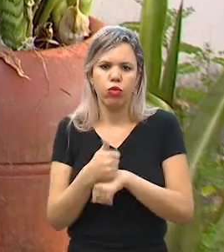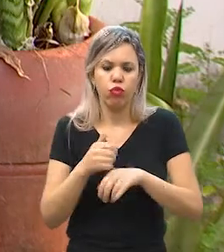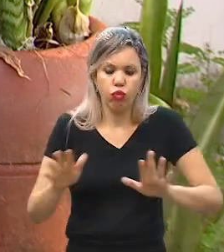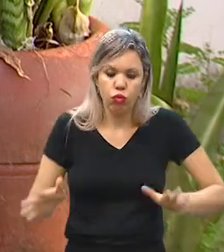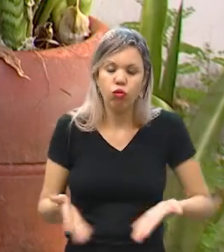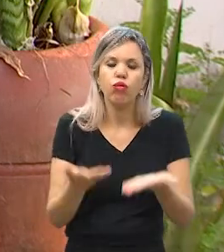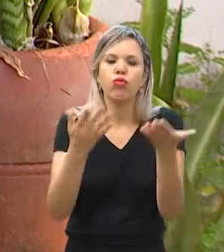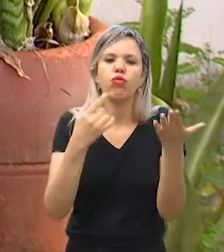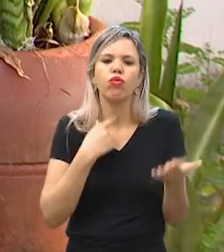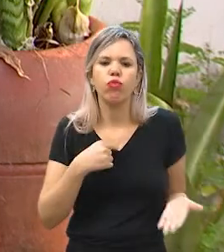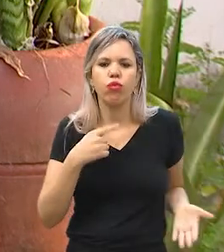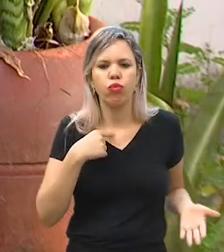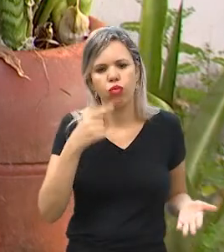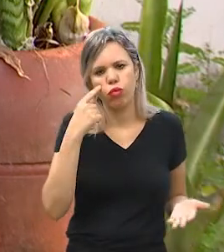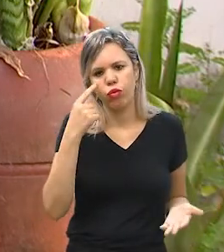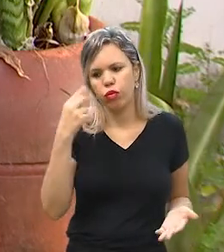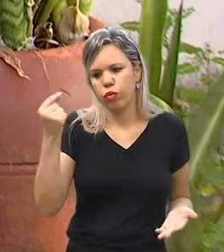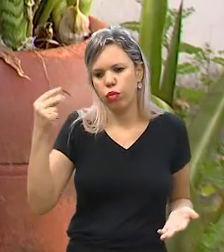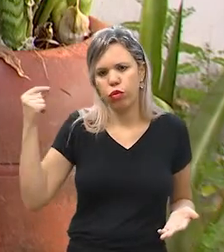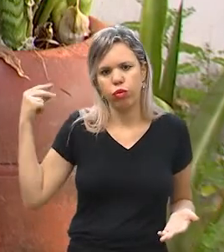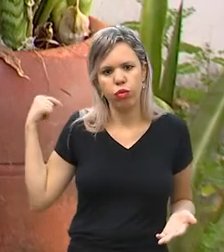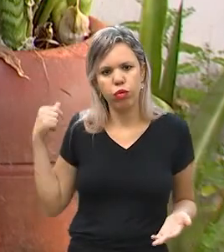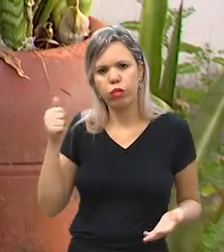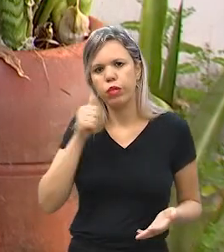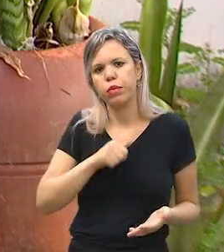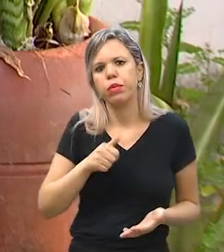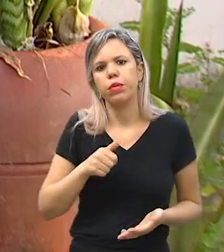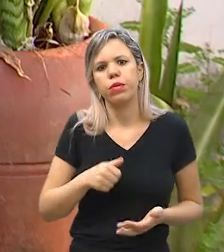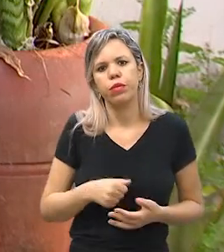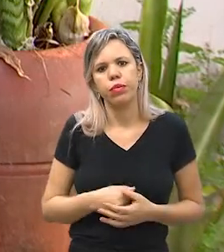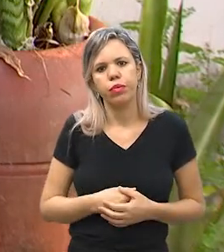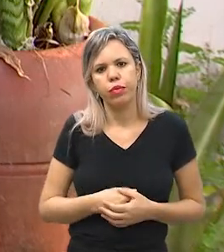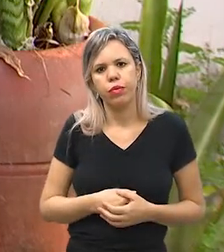para a gente, né, ver o que naquele tempo uma mulher,